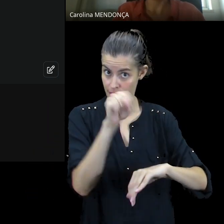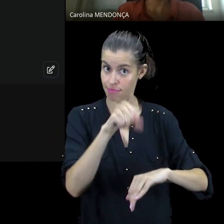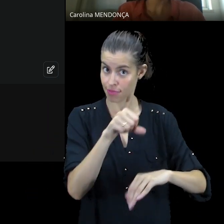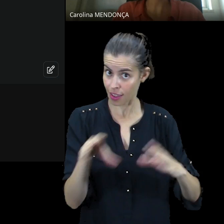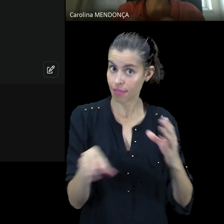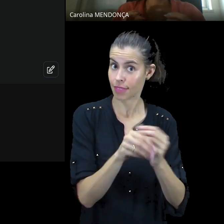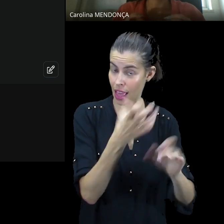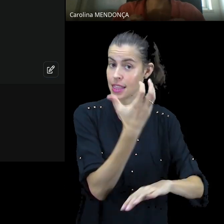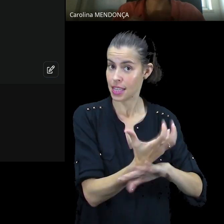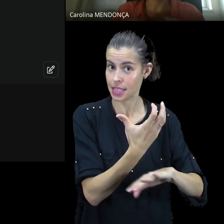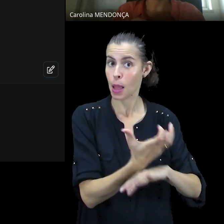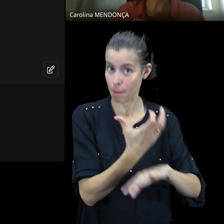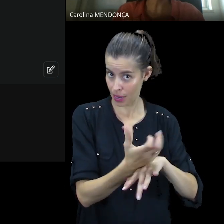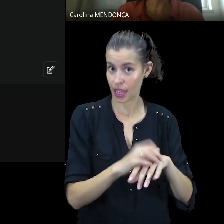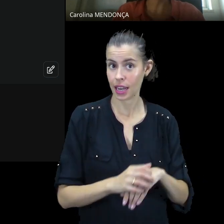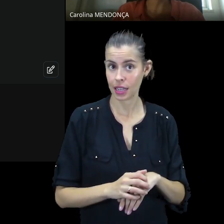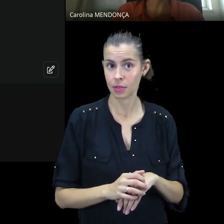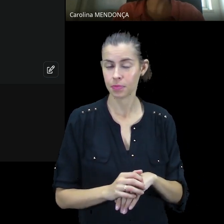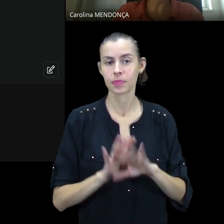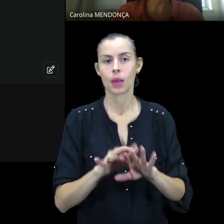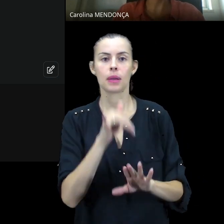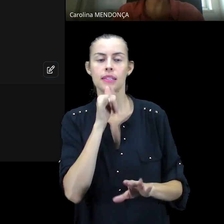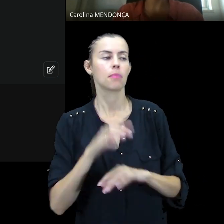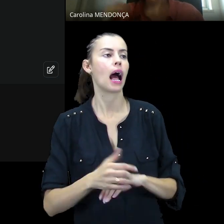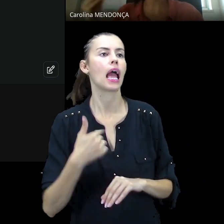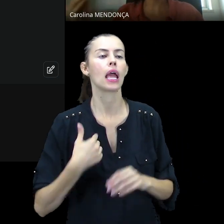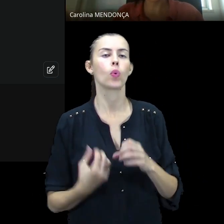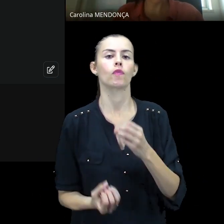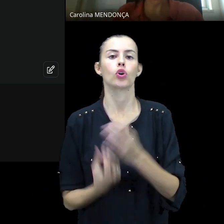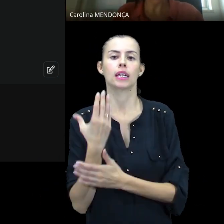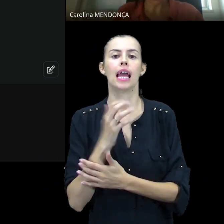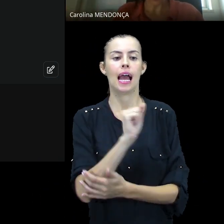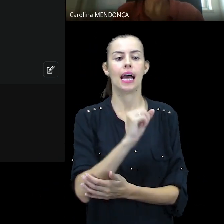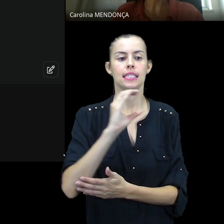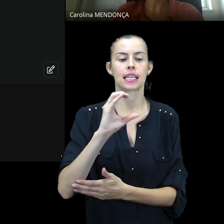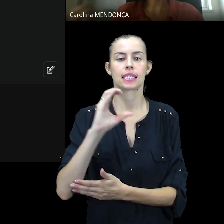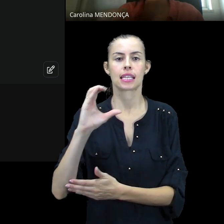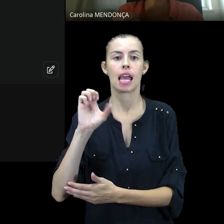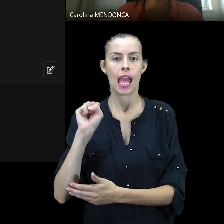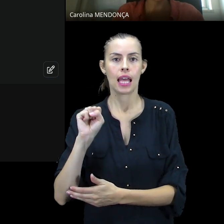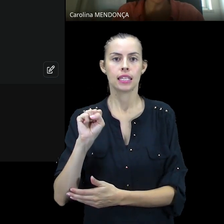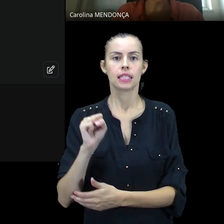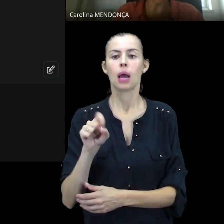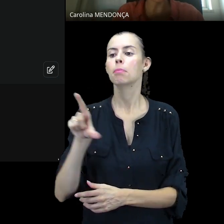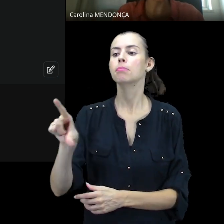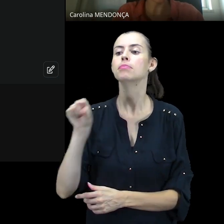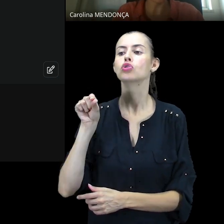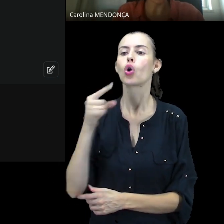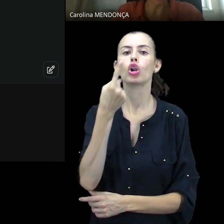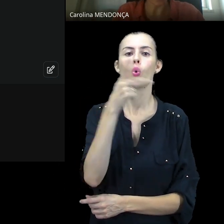individualmente. Então, você tem que propor em conjunto com o docente de outro curso para você garantir